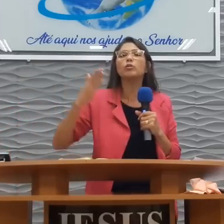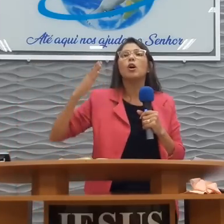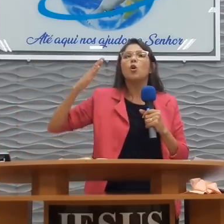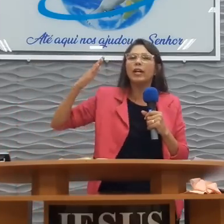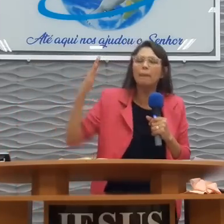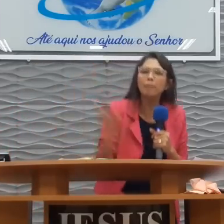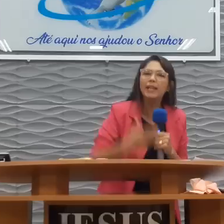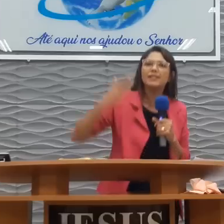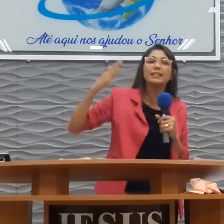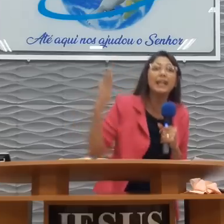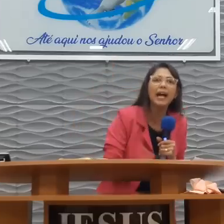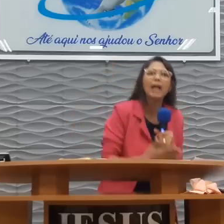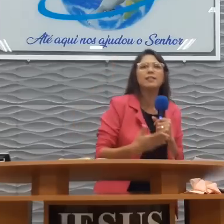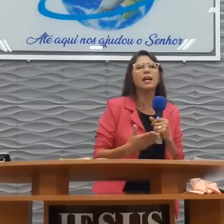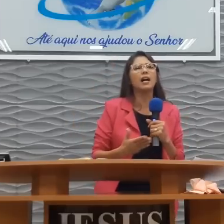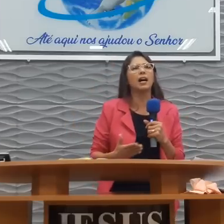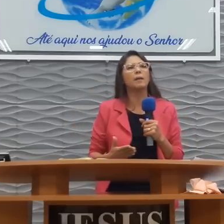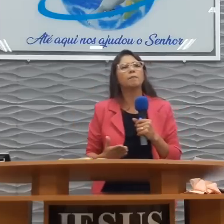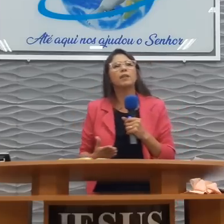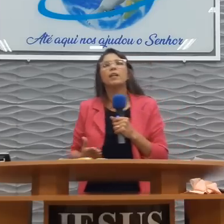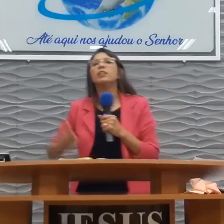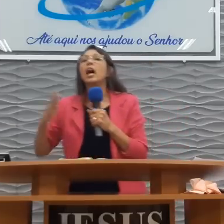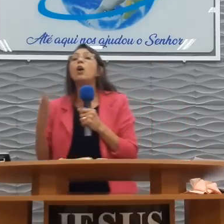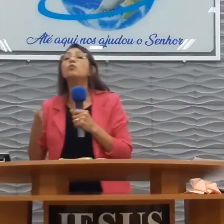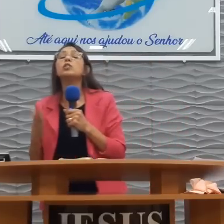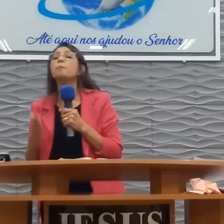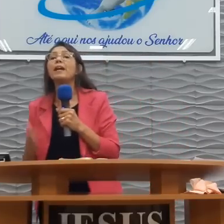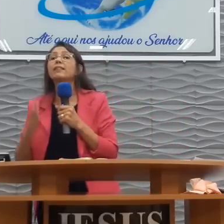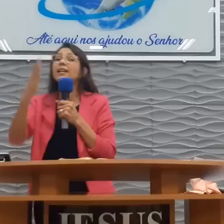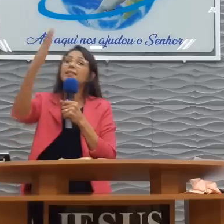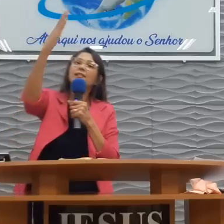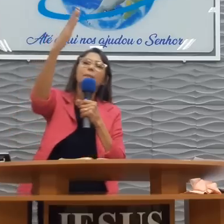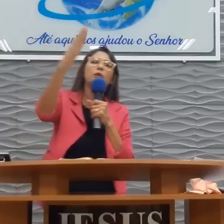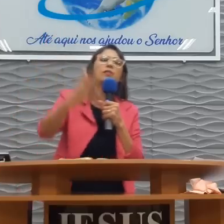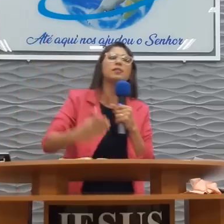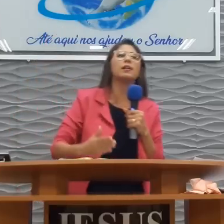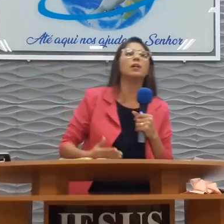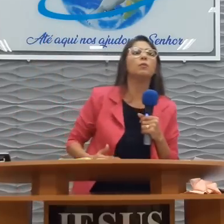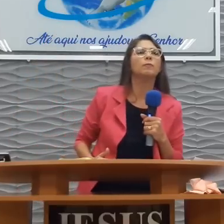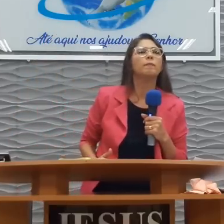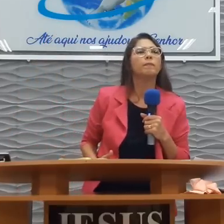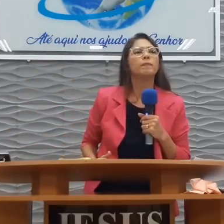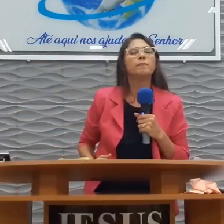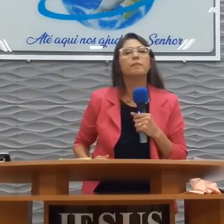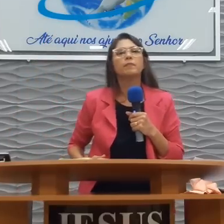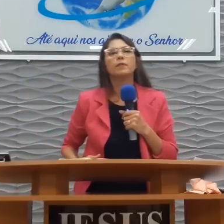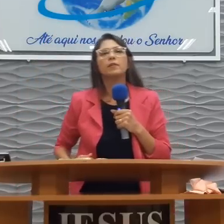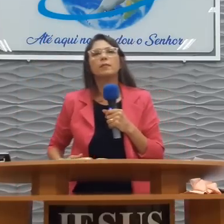o dono, o cabeça da casa. Não nos pertence essa posição.